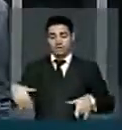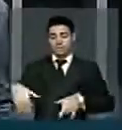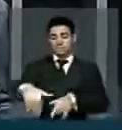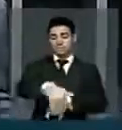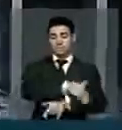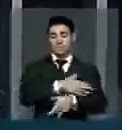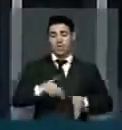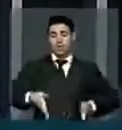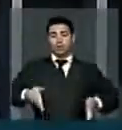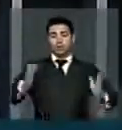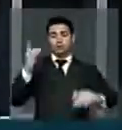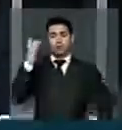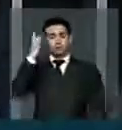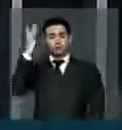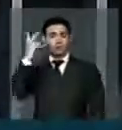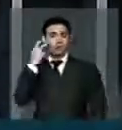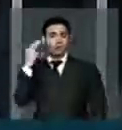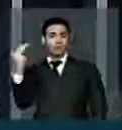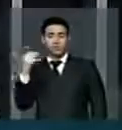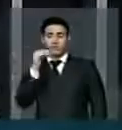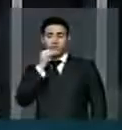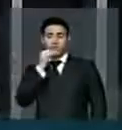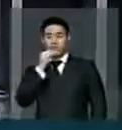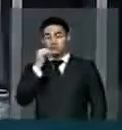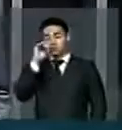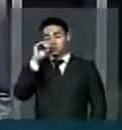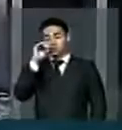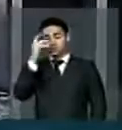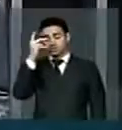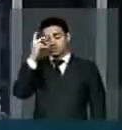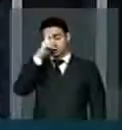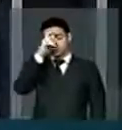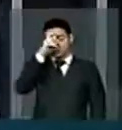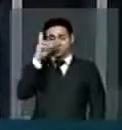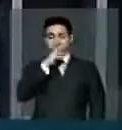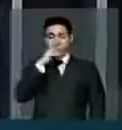cena comum, como é o caso do Hospital de Urgência no meu estado, no